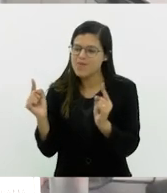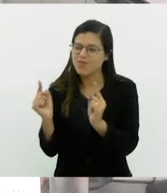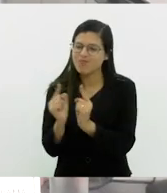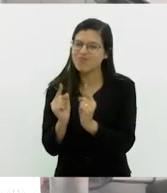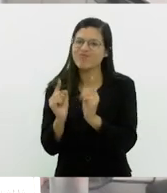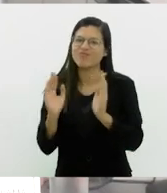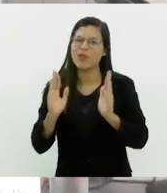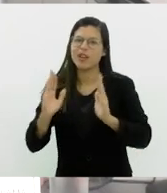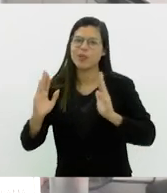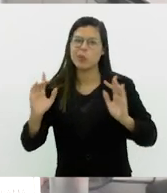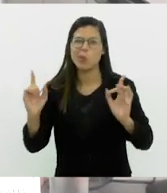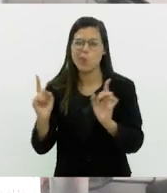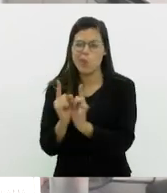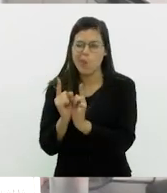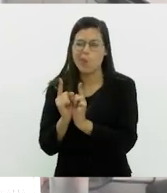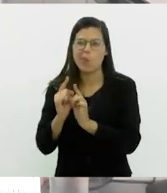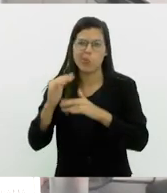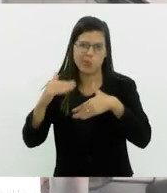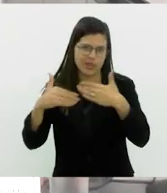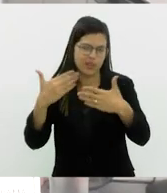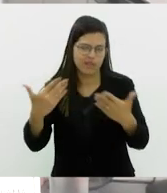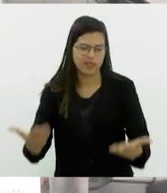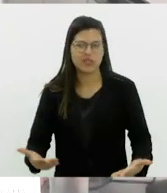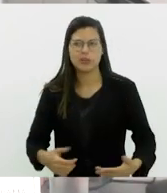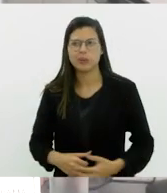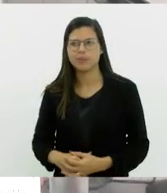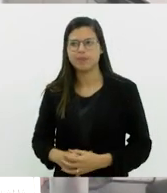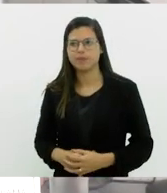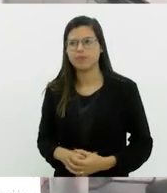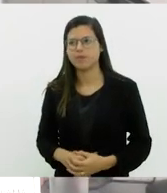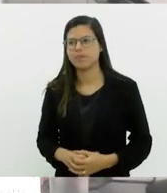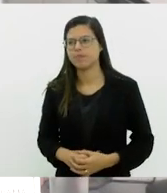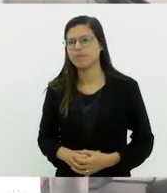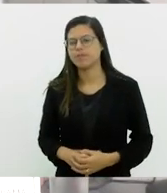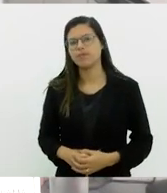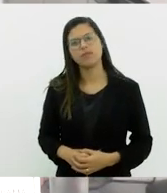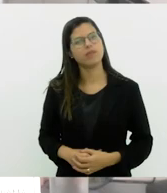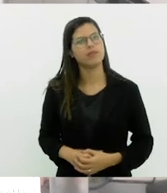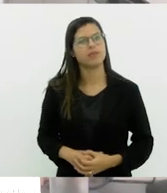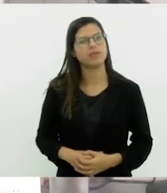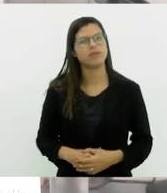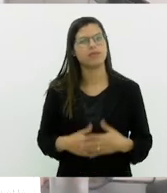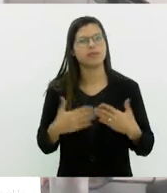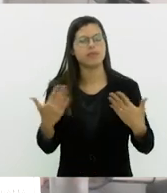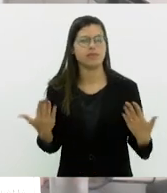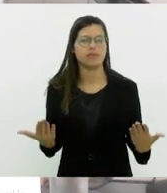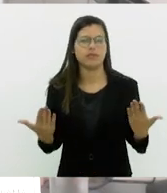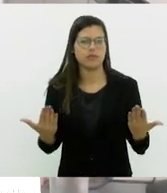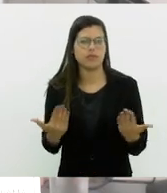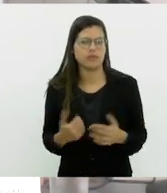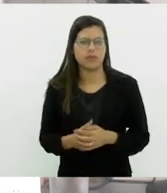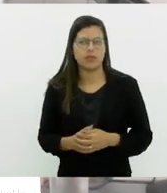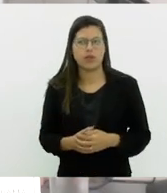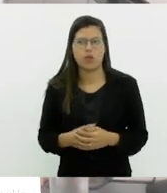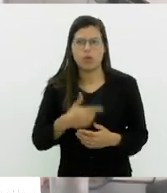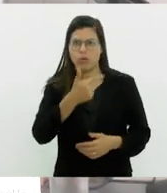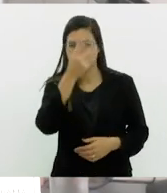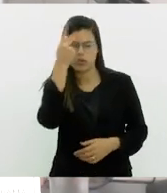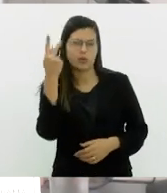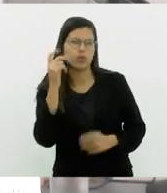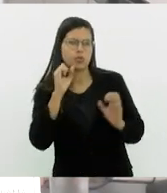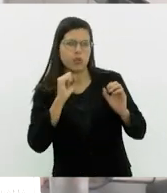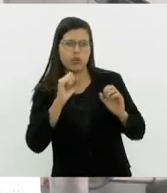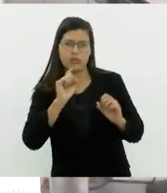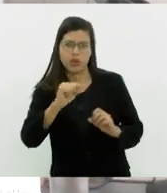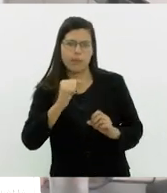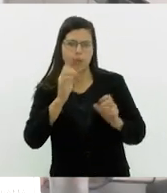esse pequeno avanço feito. Bom, é bom que se diga, depois outras pessoas até muito mais